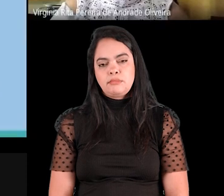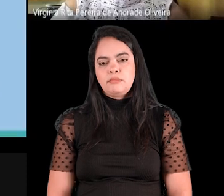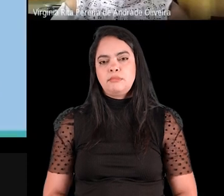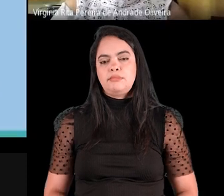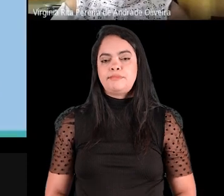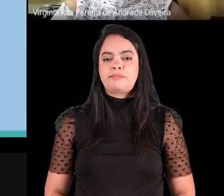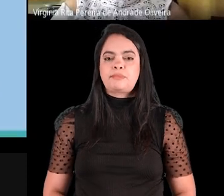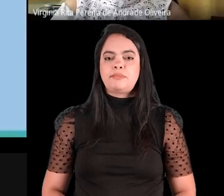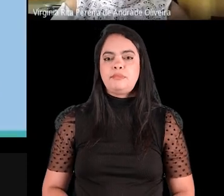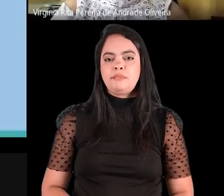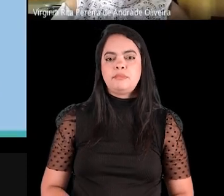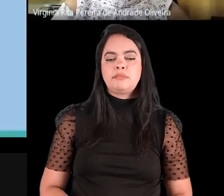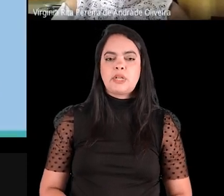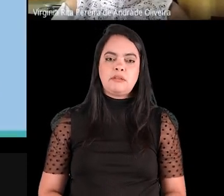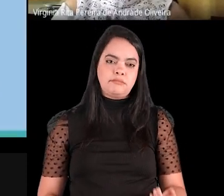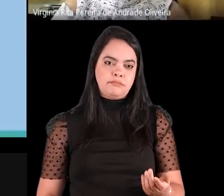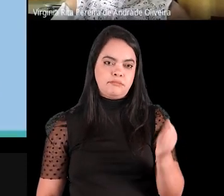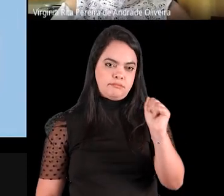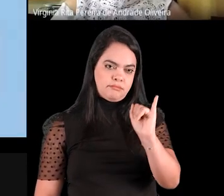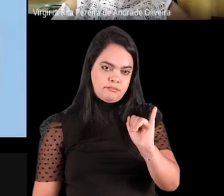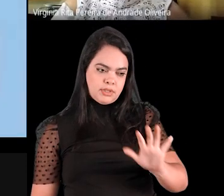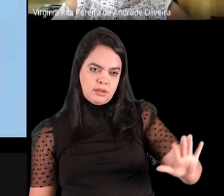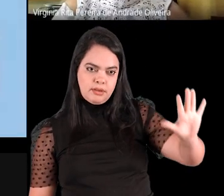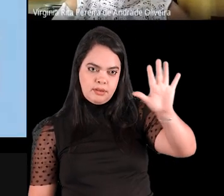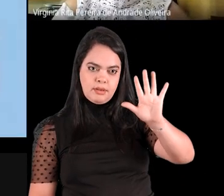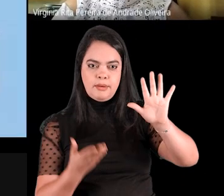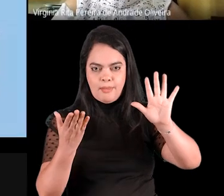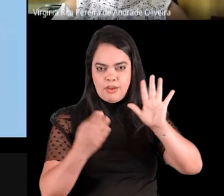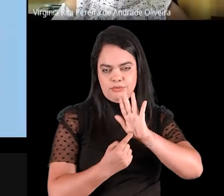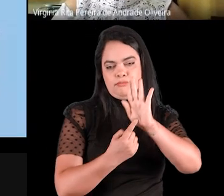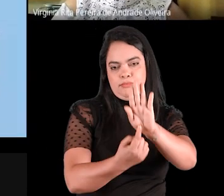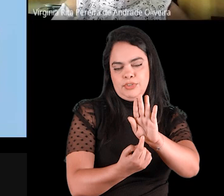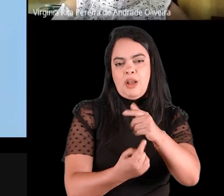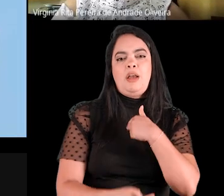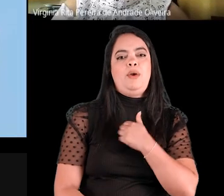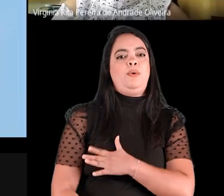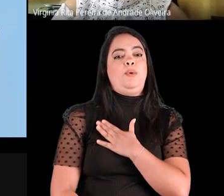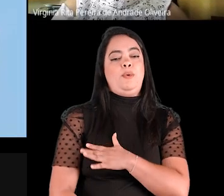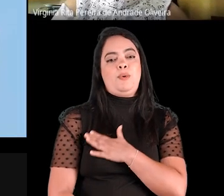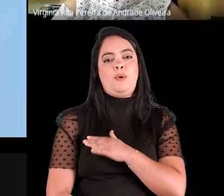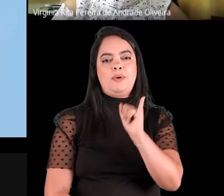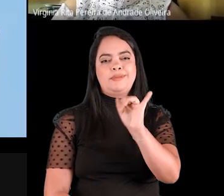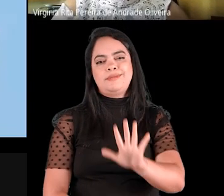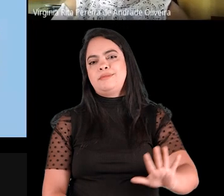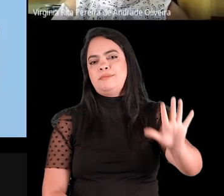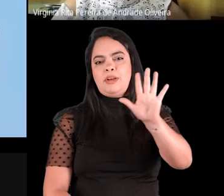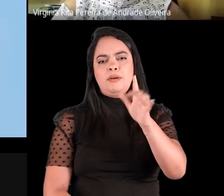Bom, aí a gente trouxe essa imagem, que eu gosto muito dessa imagem, e algum tempo